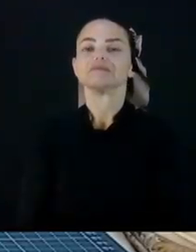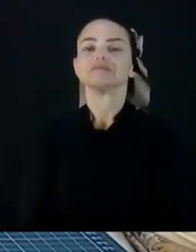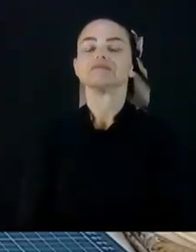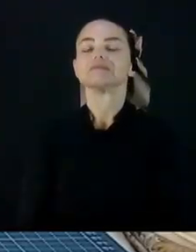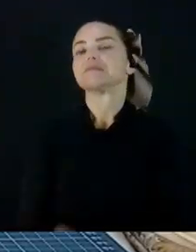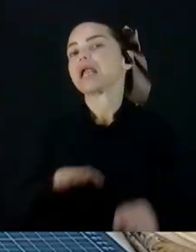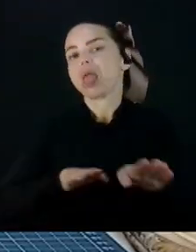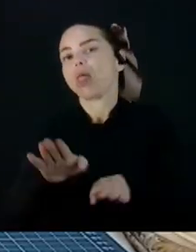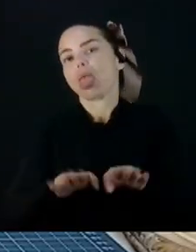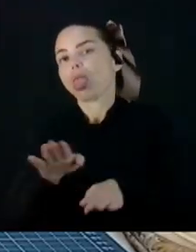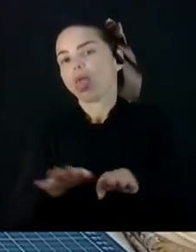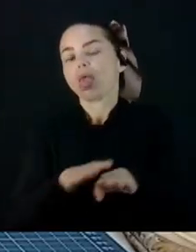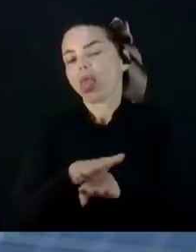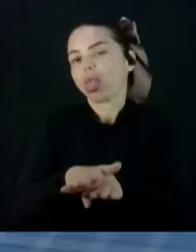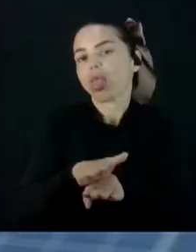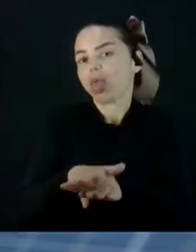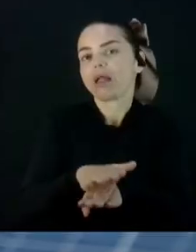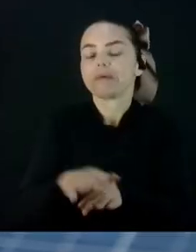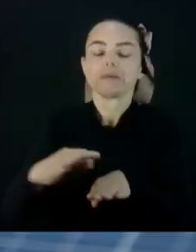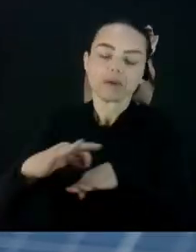lateral peça dela, tá?